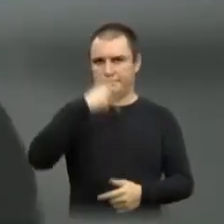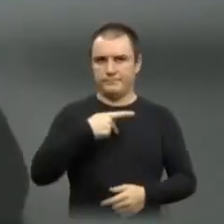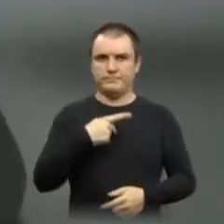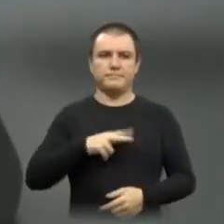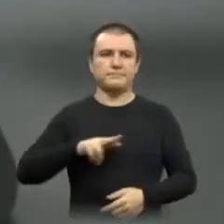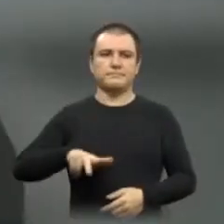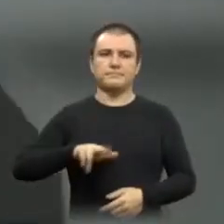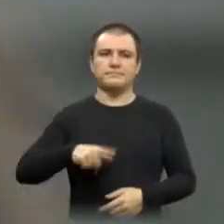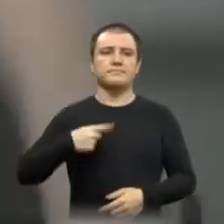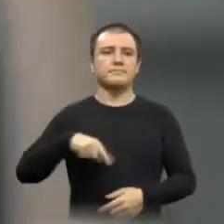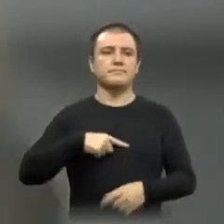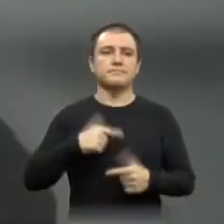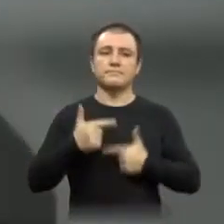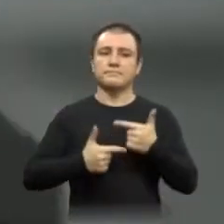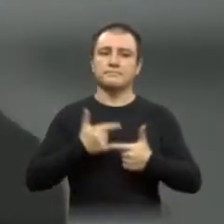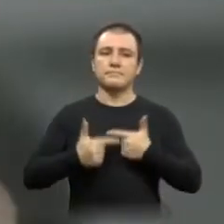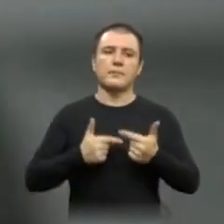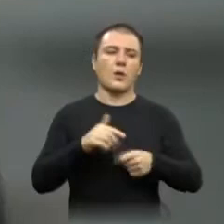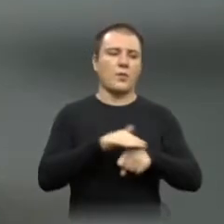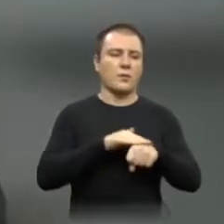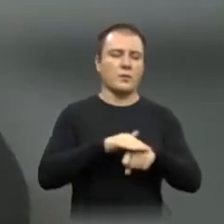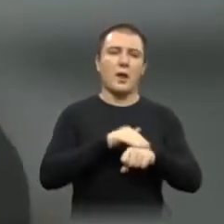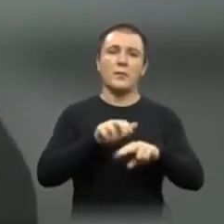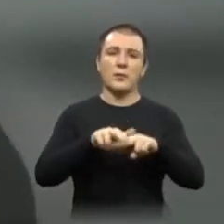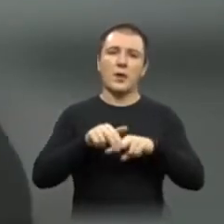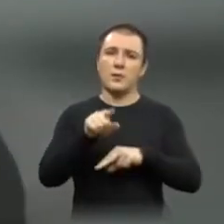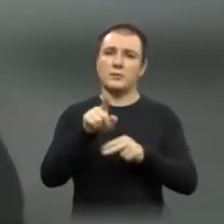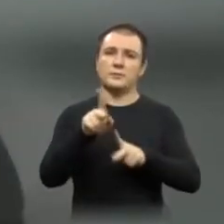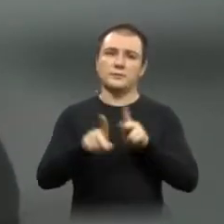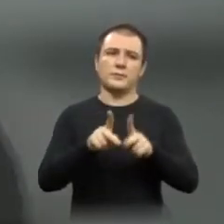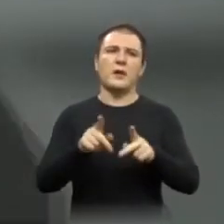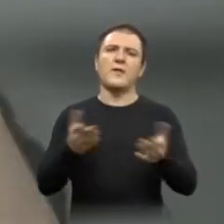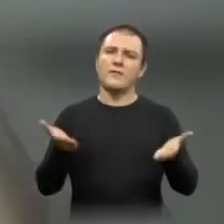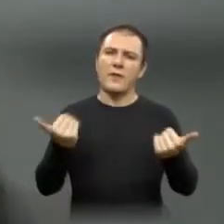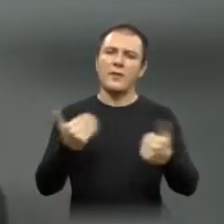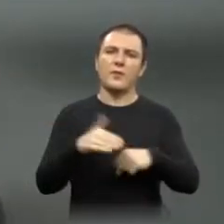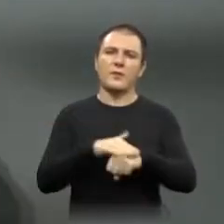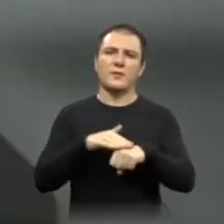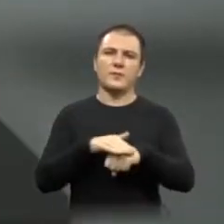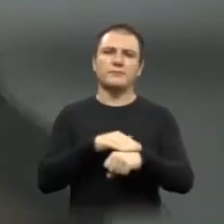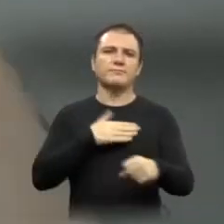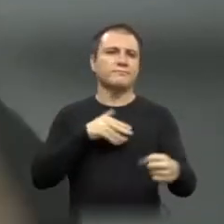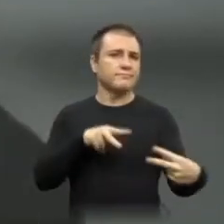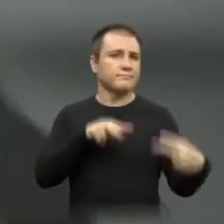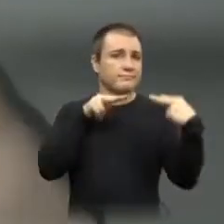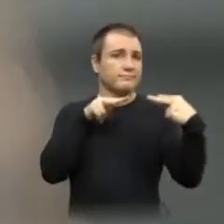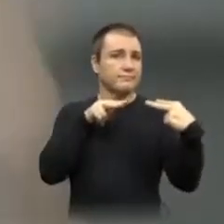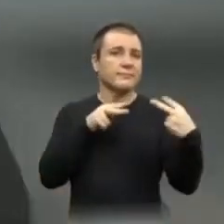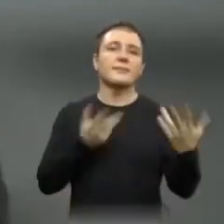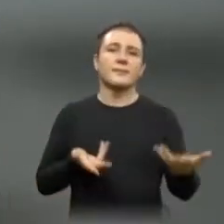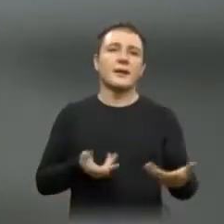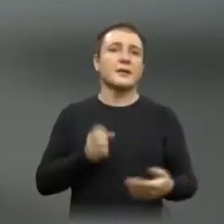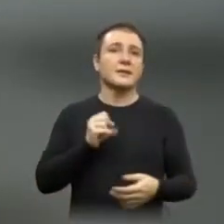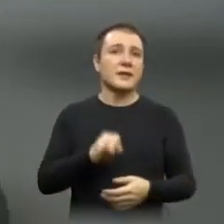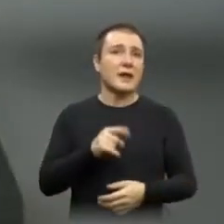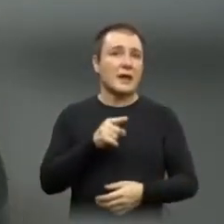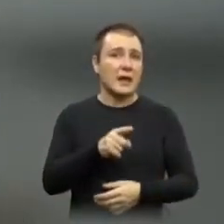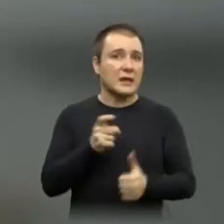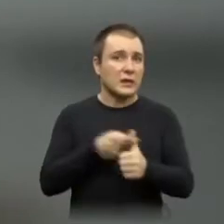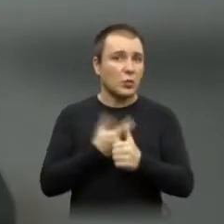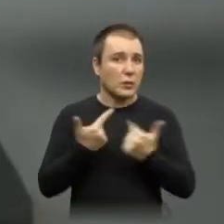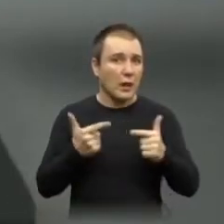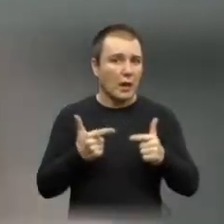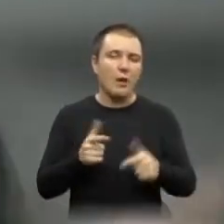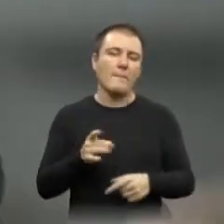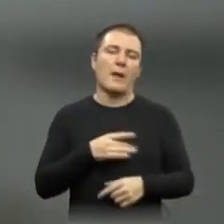assim que a gente legisla conversa pelo povo então vamos procurar conversar a gente Olho no olho porque Quem não deve não teme e